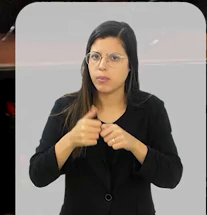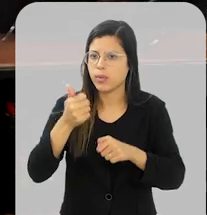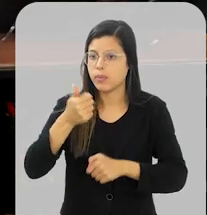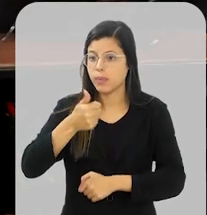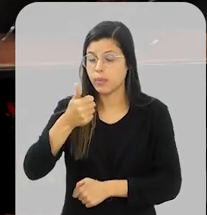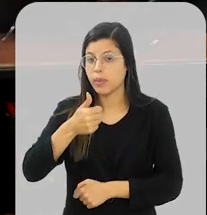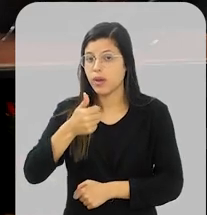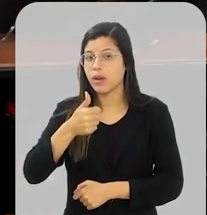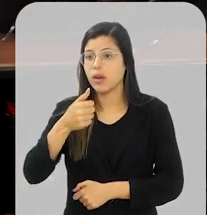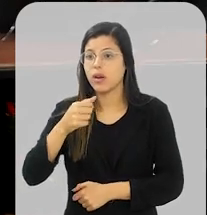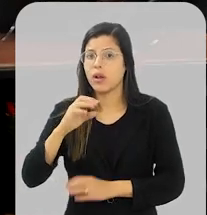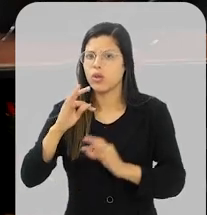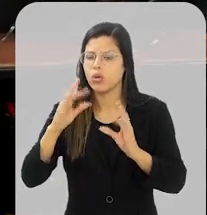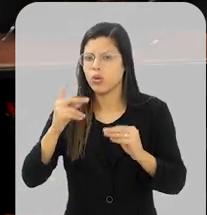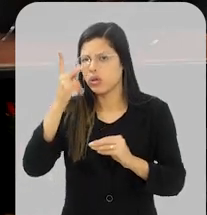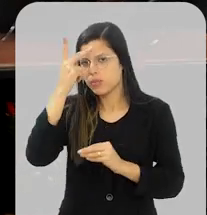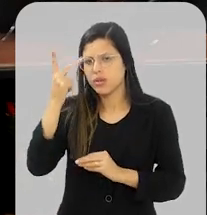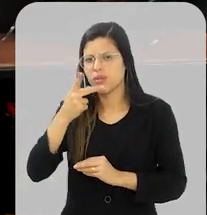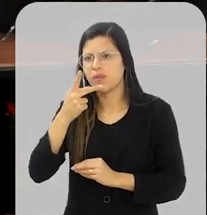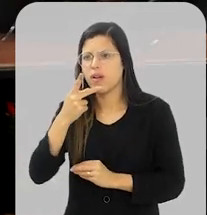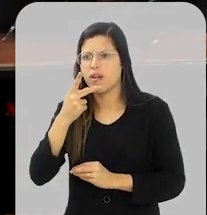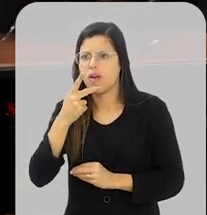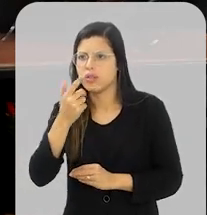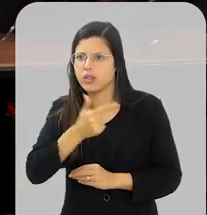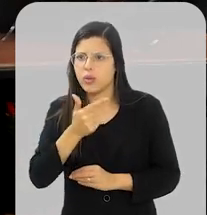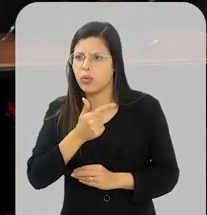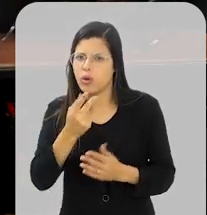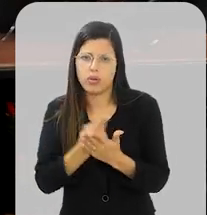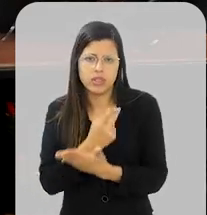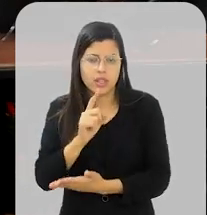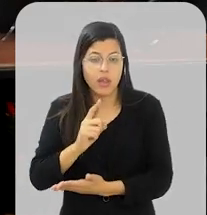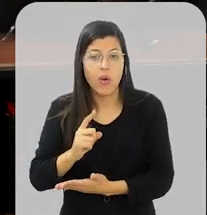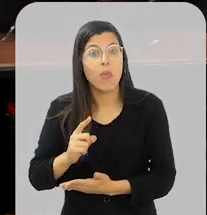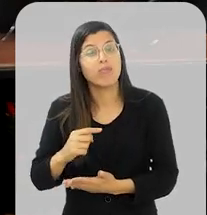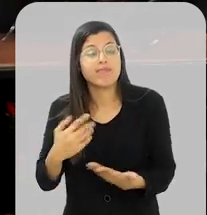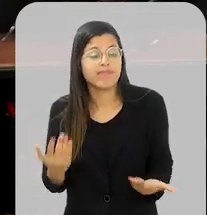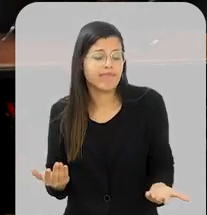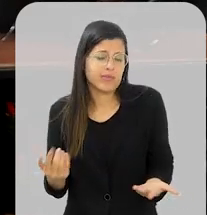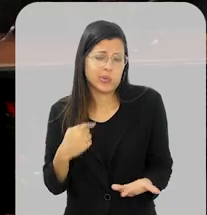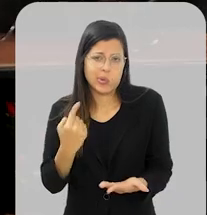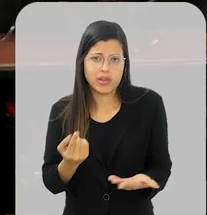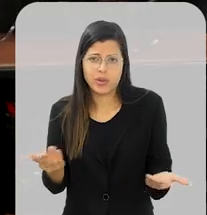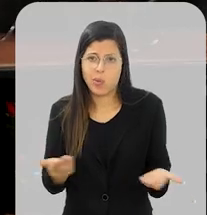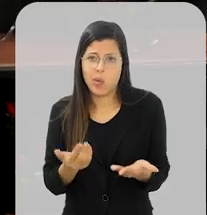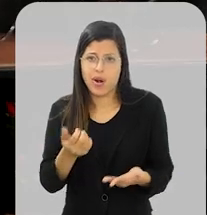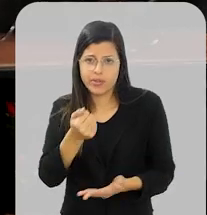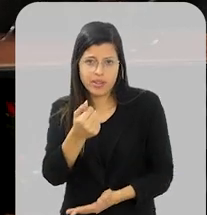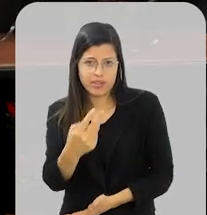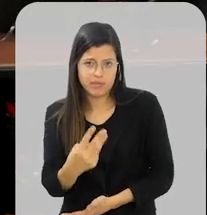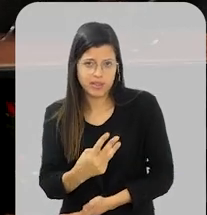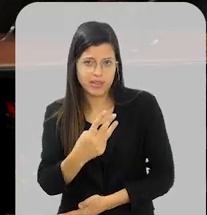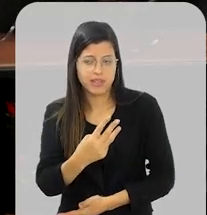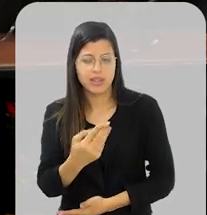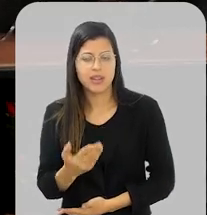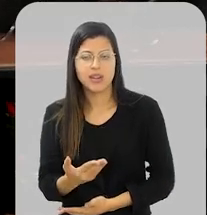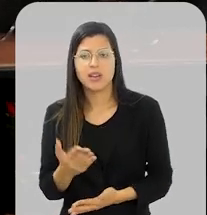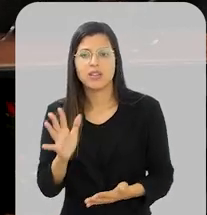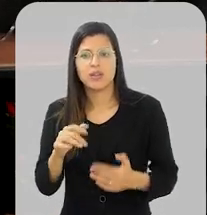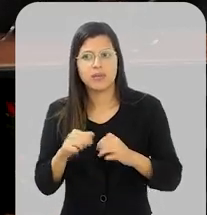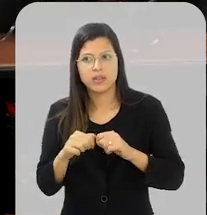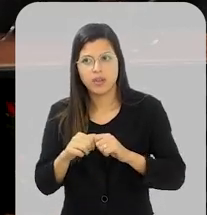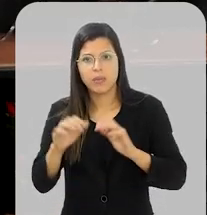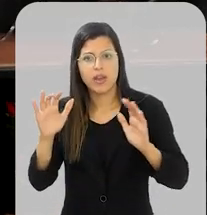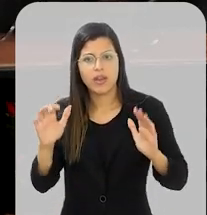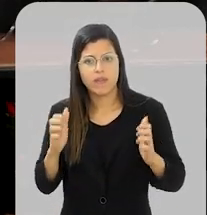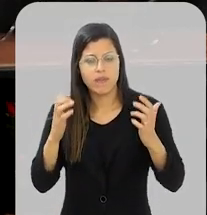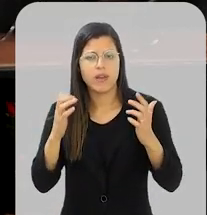realizamos a primeira e todo mundo dizia, não vai ter a segunda. Bem, então estamos indo para a 13ª. E hoje já